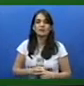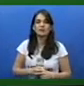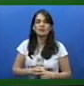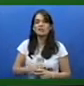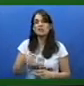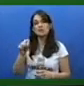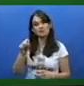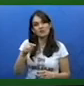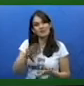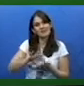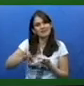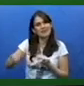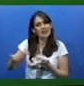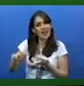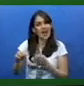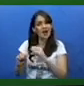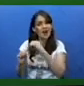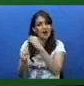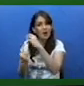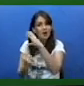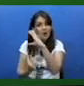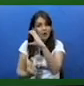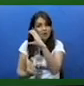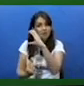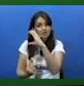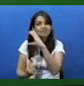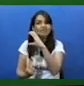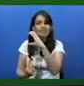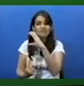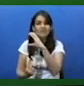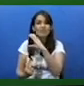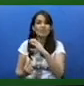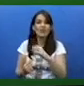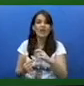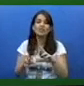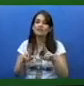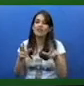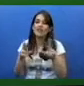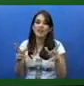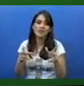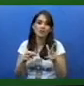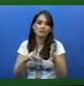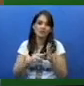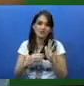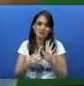fica acair ou cocar. Tá vendo como é importante?